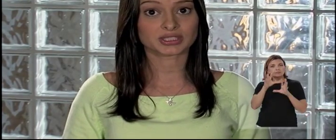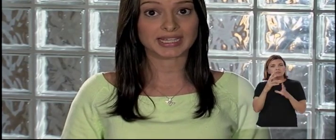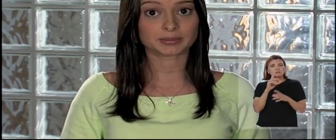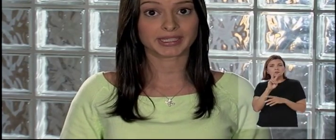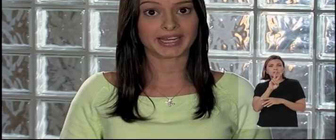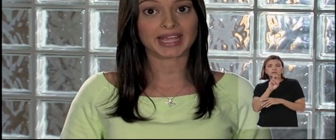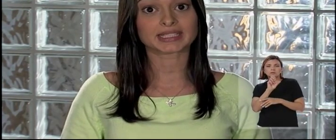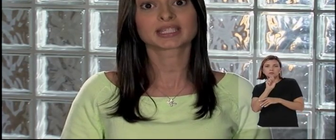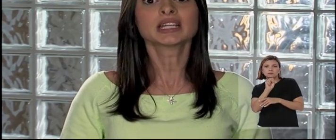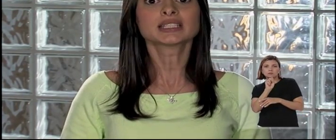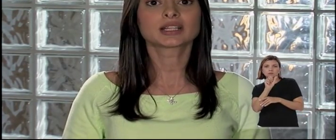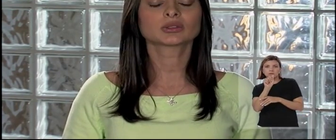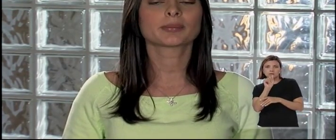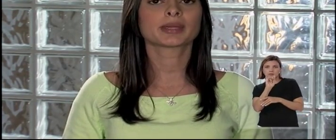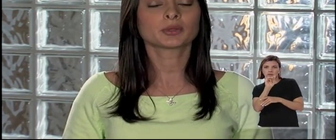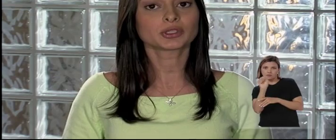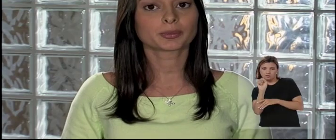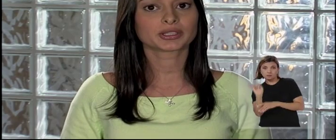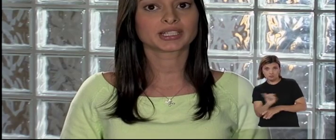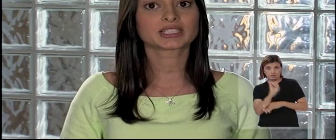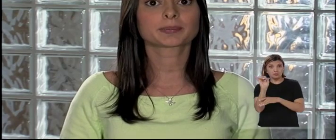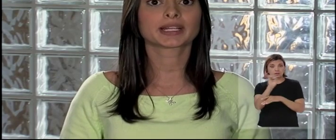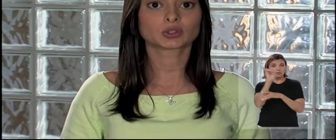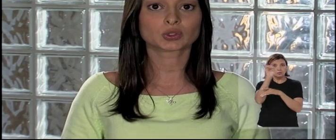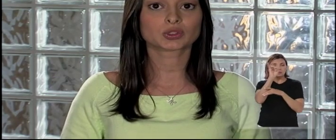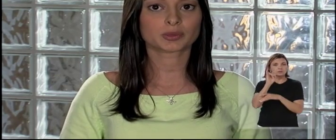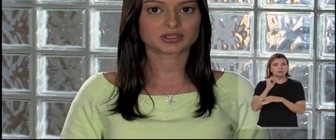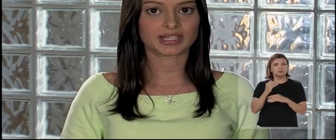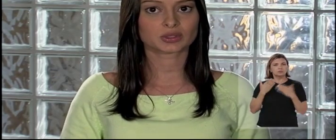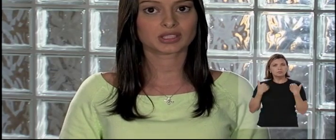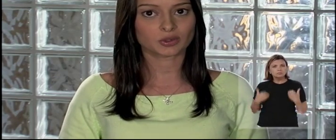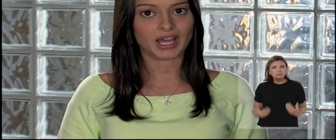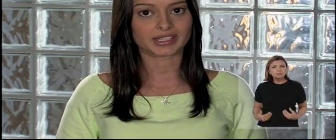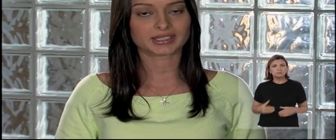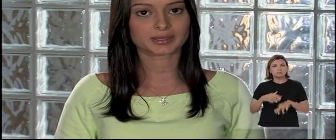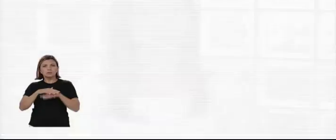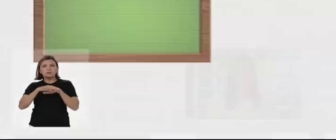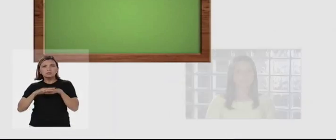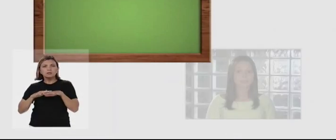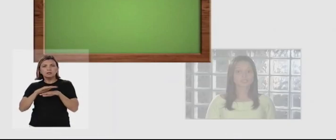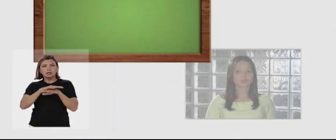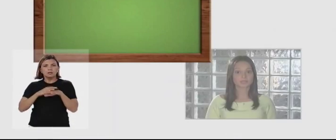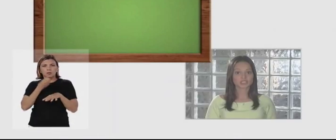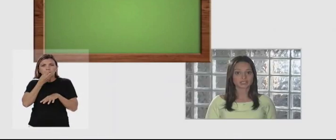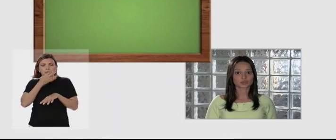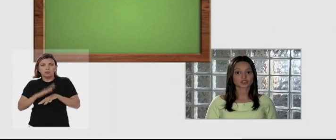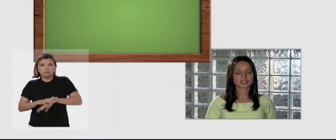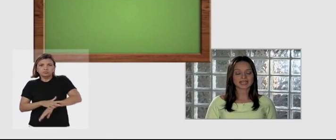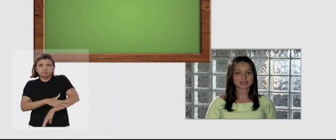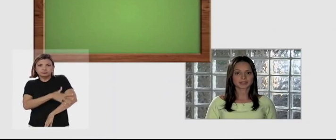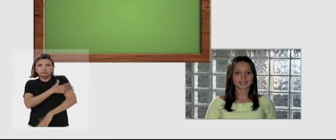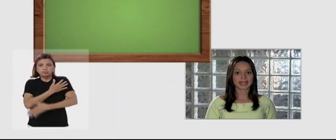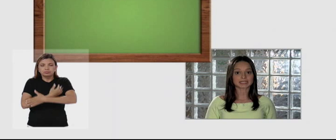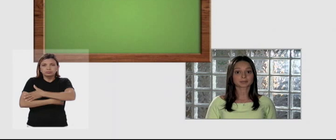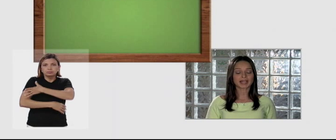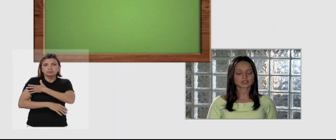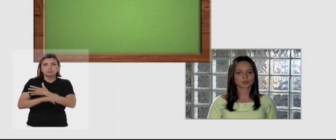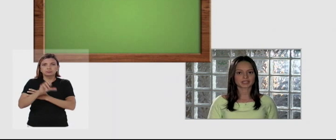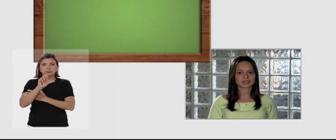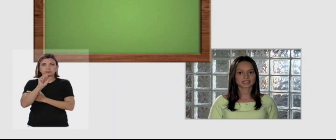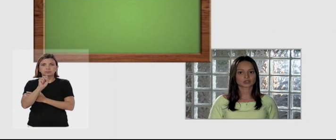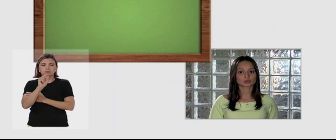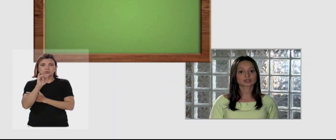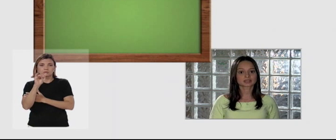obtidos de sais minerais, são também muito importantes para todos os processos celulares. Os elementos obtidos de sais minerais